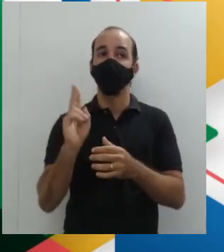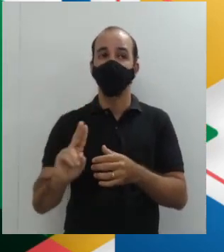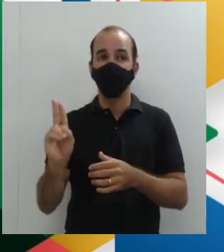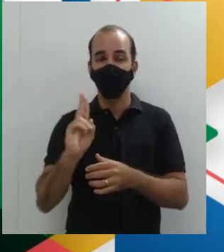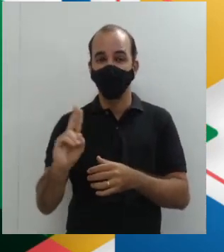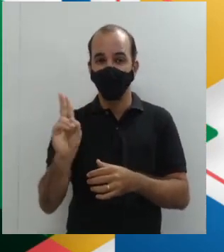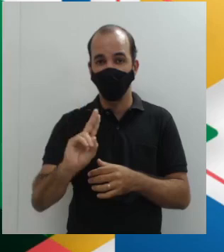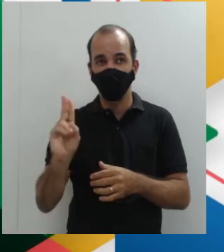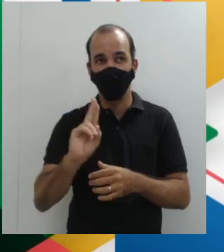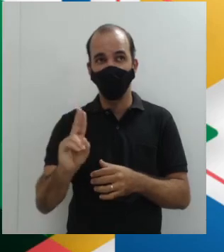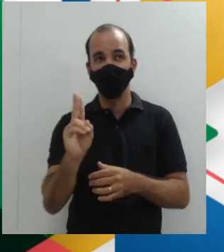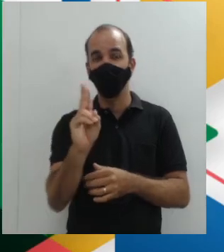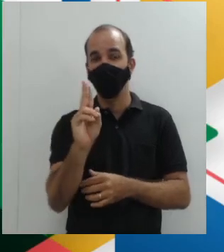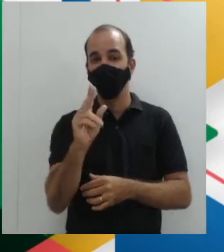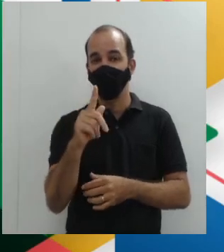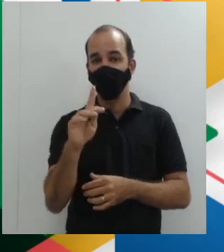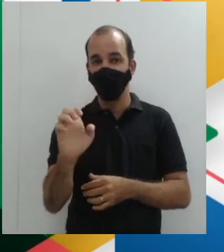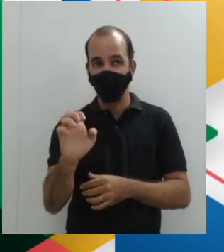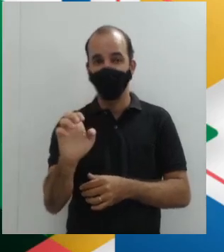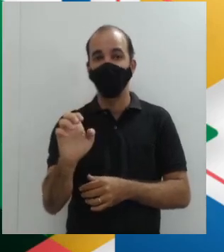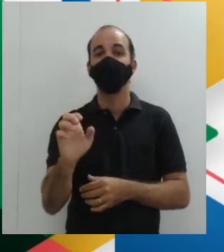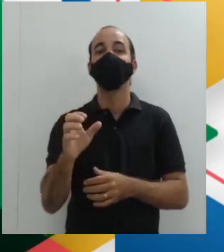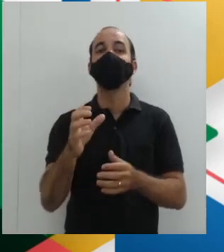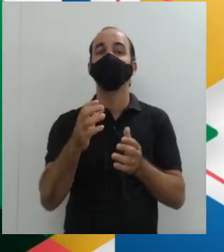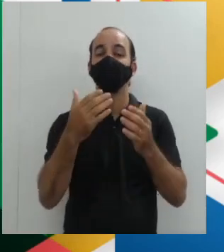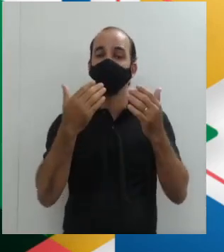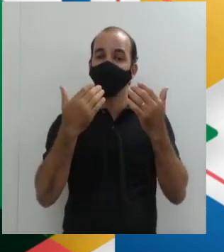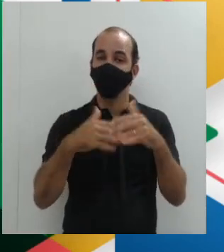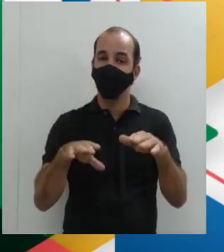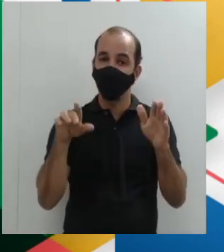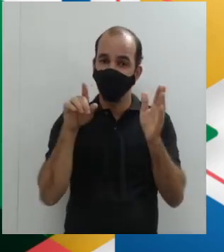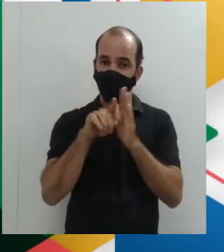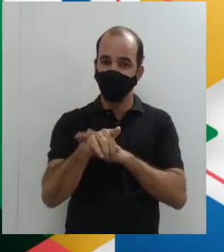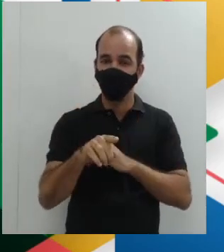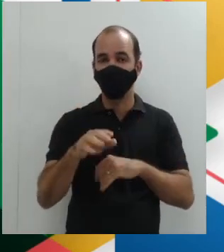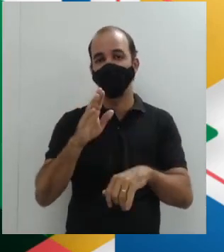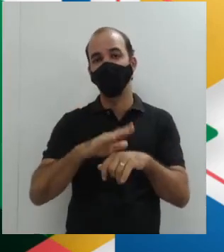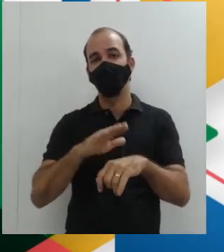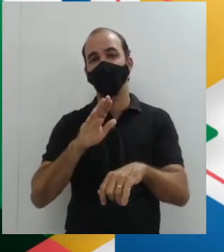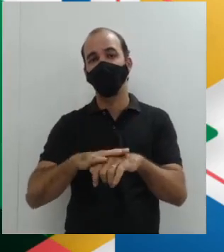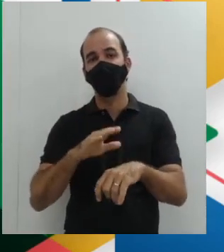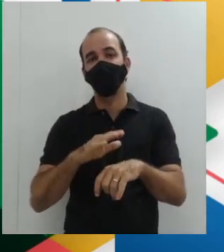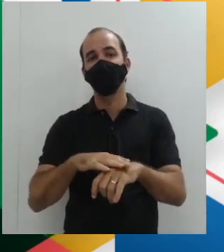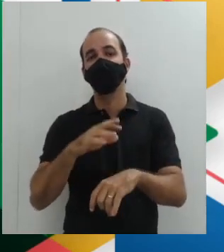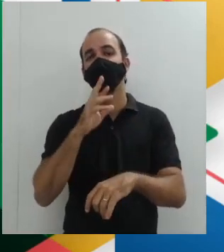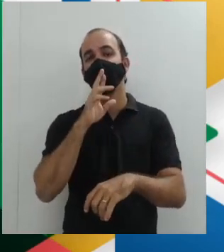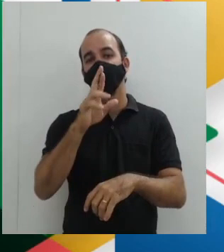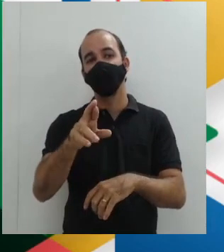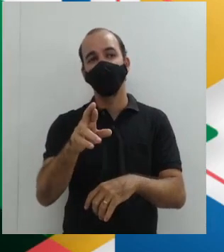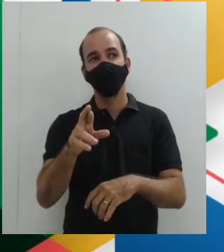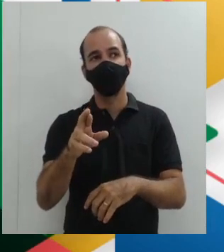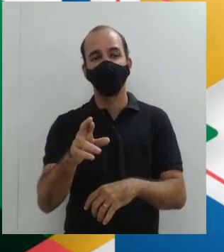2014. Essa questão eu queria deixar aqui para você. Eu não sei quanto tempo eu tenho ainda, Robertão.